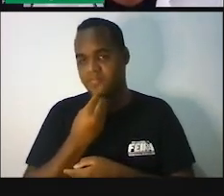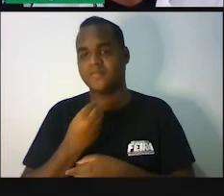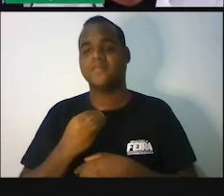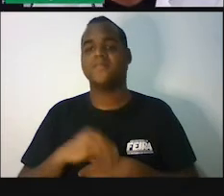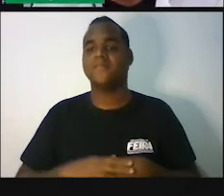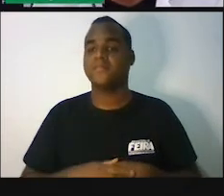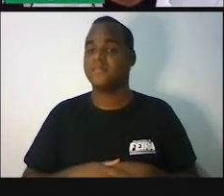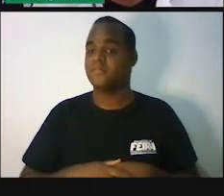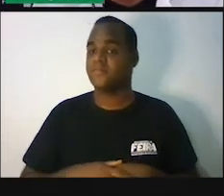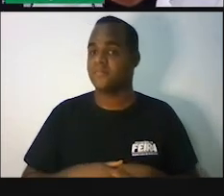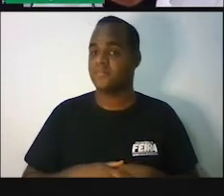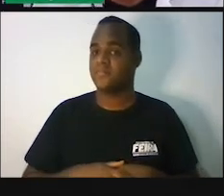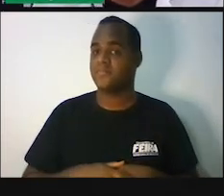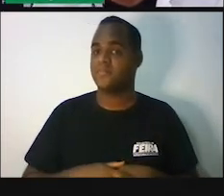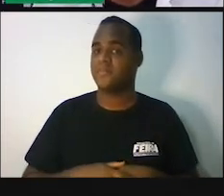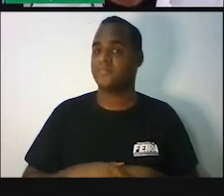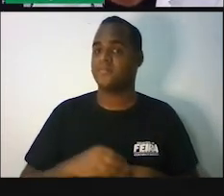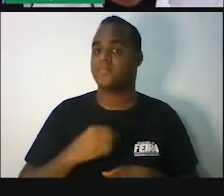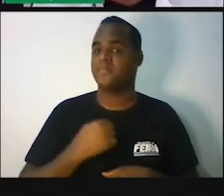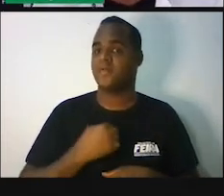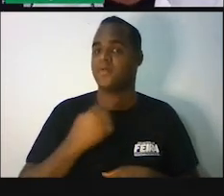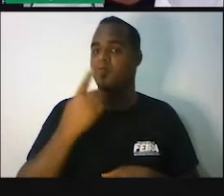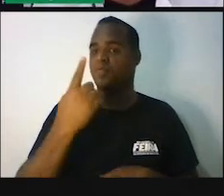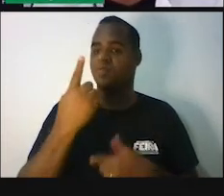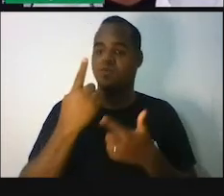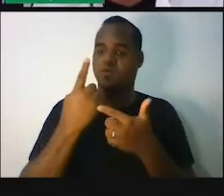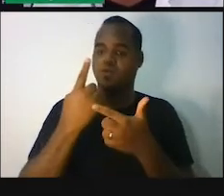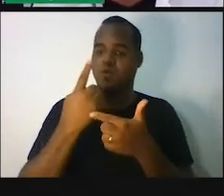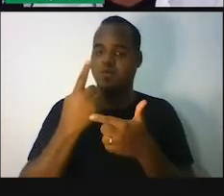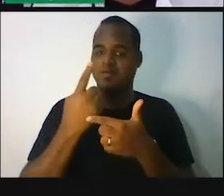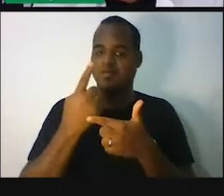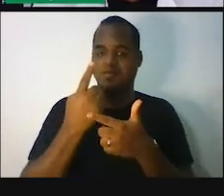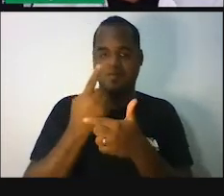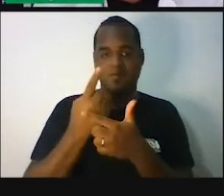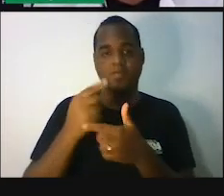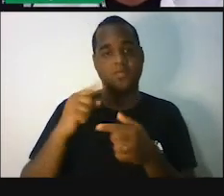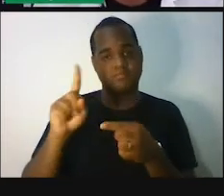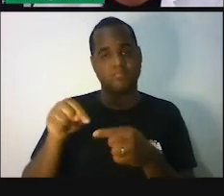um dozeavos da sua vida passou como rapaz,